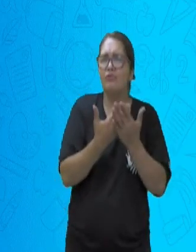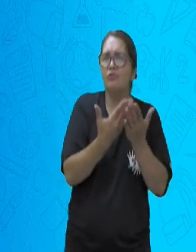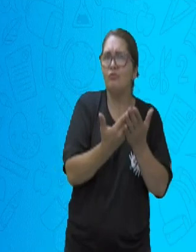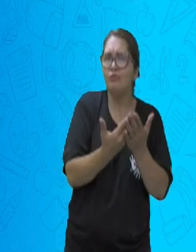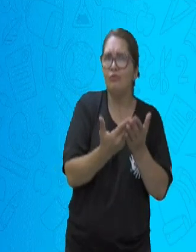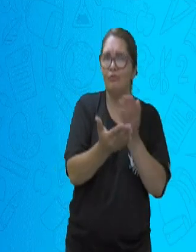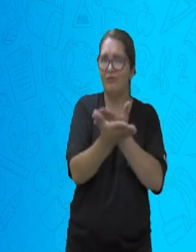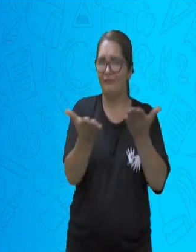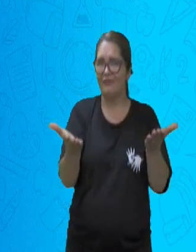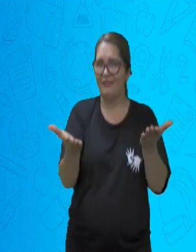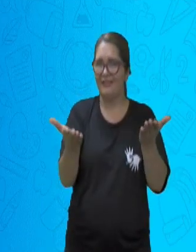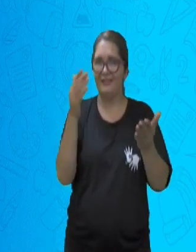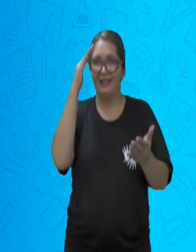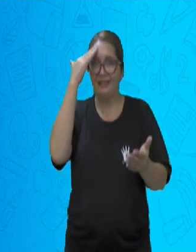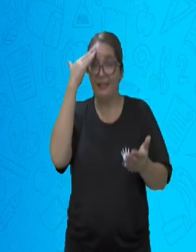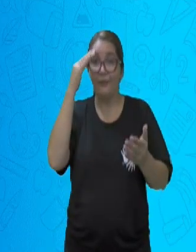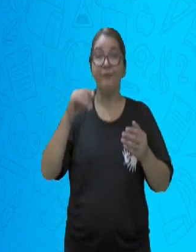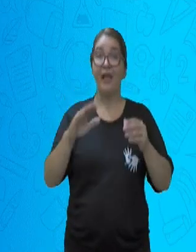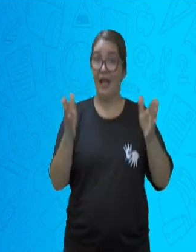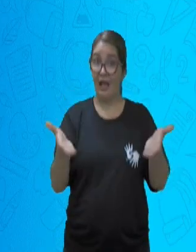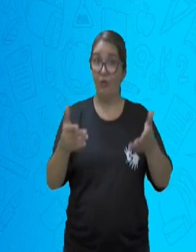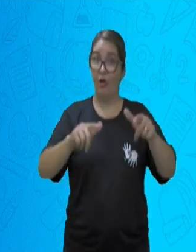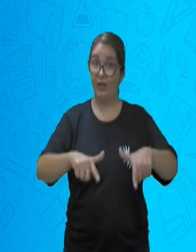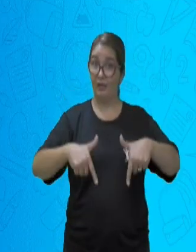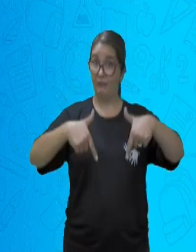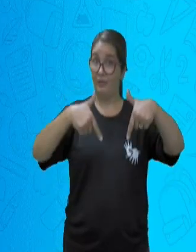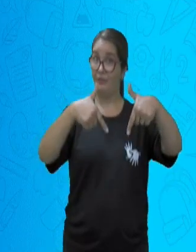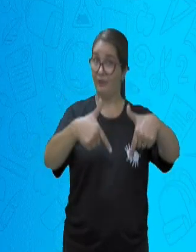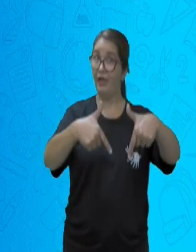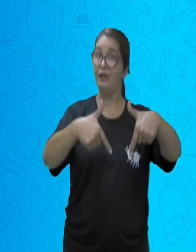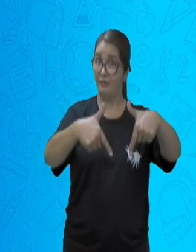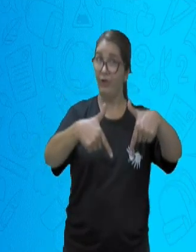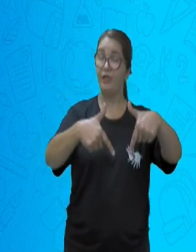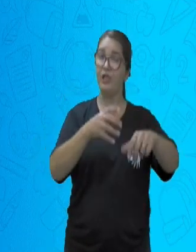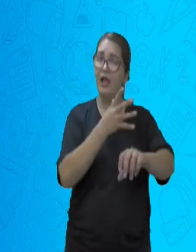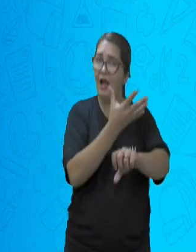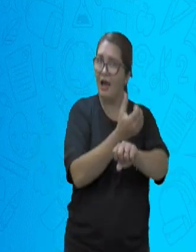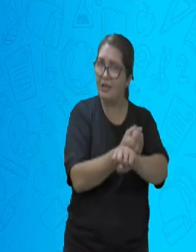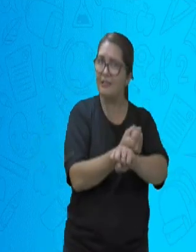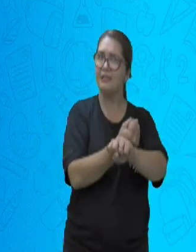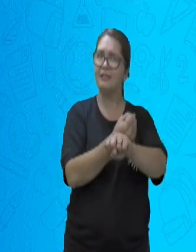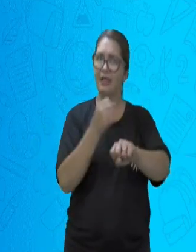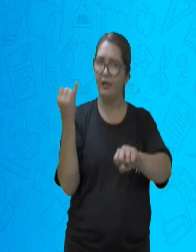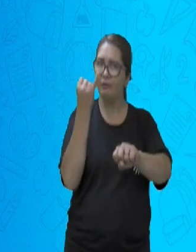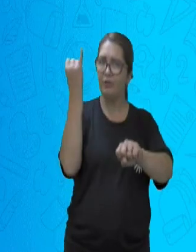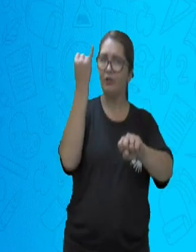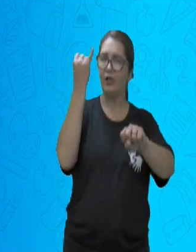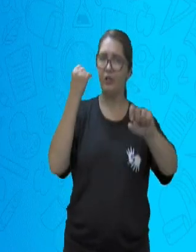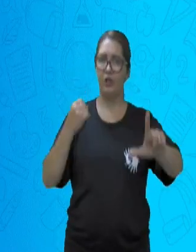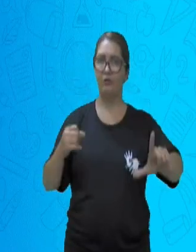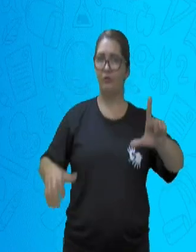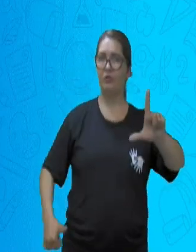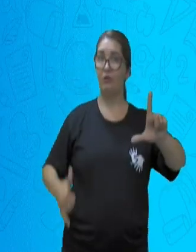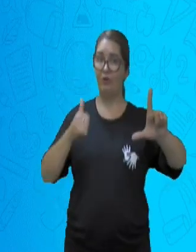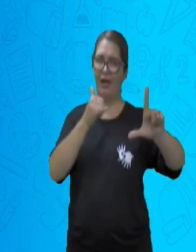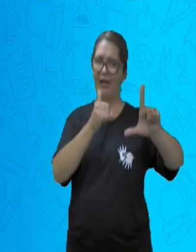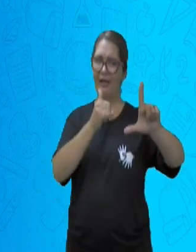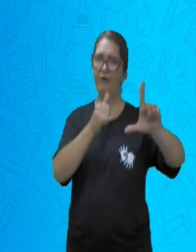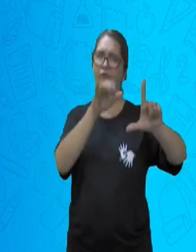nossa plataforma SMED GV, basta apontar a câmera do seu celular para a imagem que aparece no canto da tela.